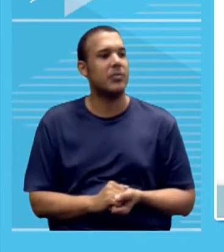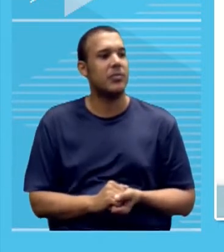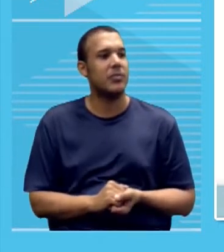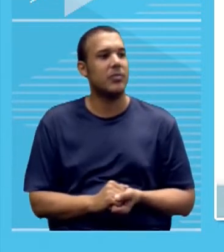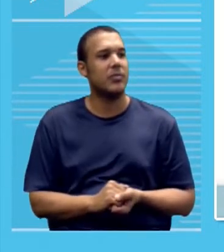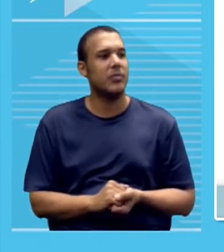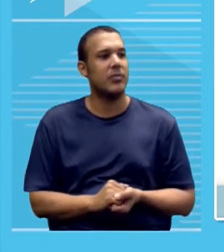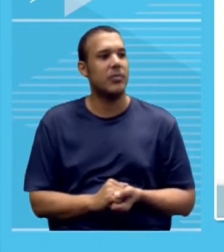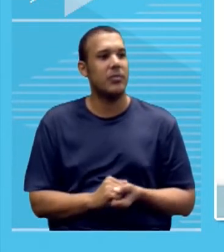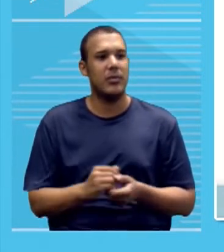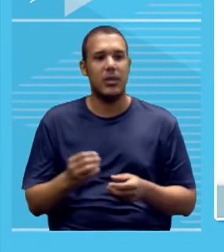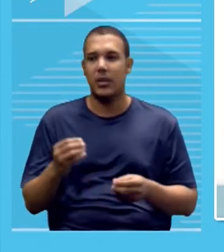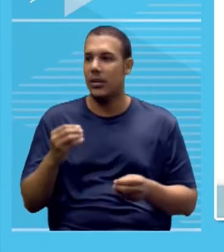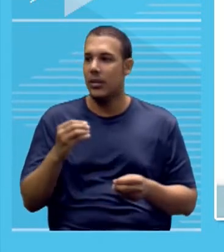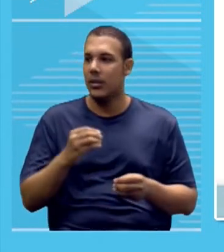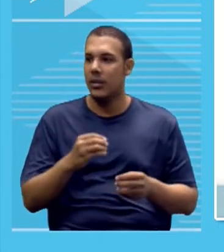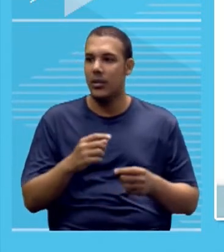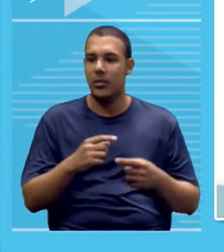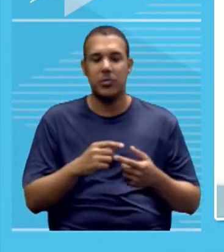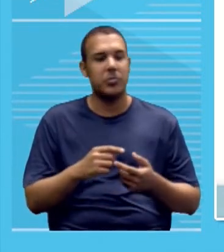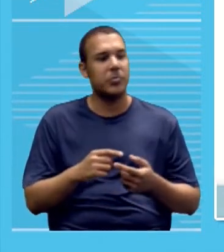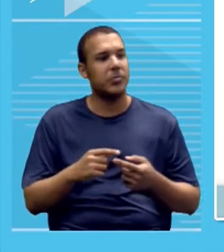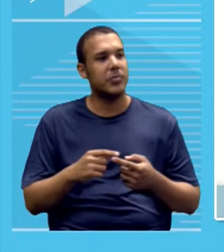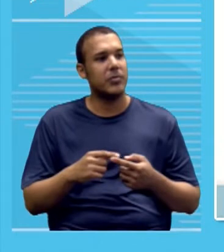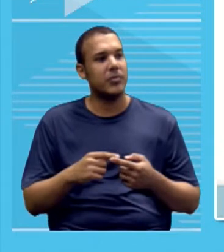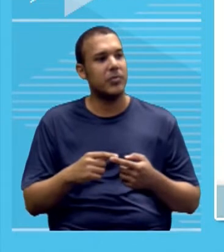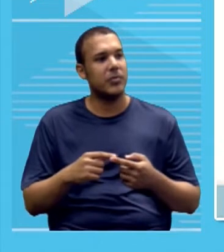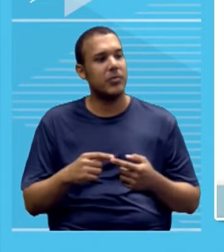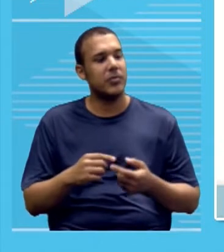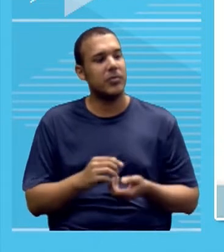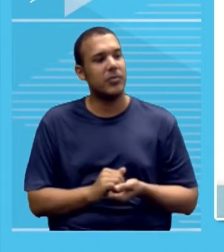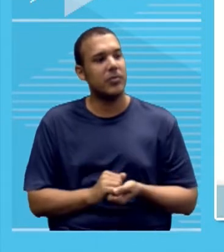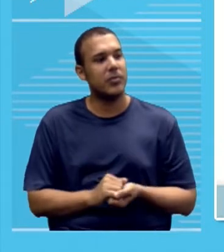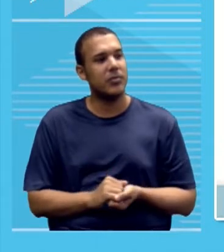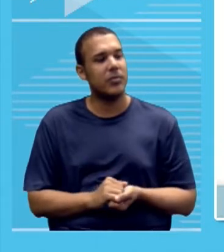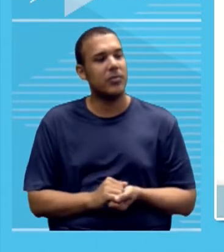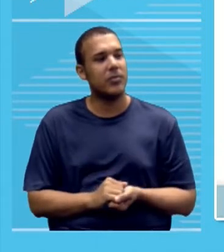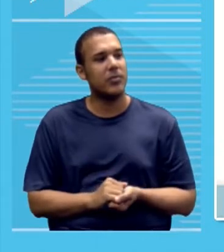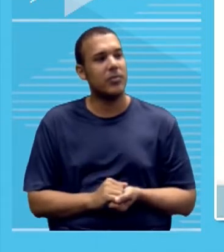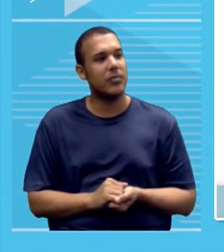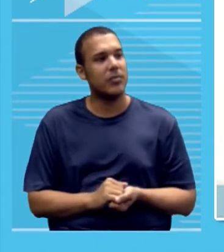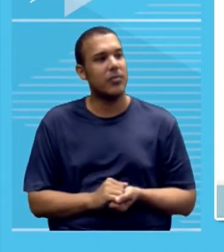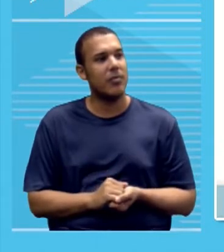ele tem em um circuito elétrico. Mas lembrando que sempre em um resistor,